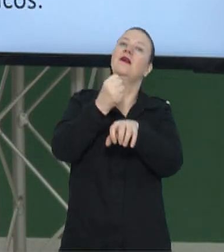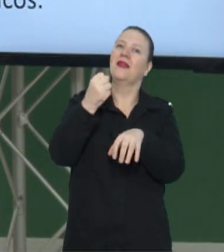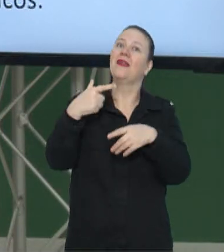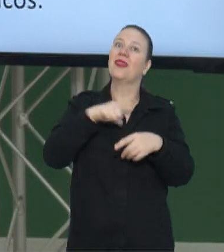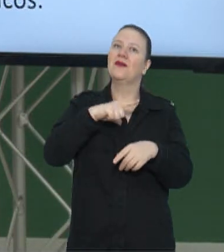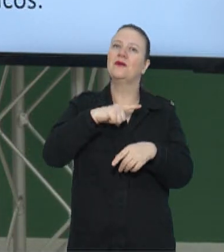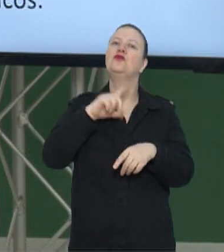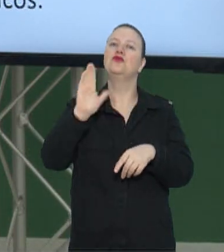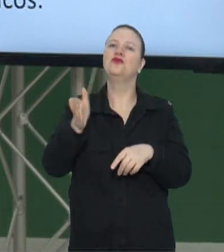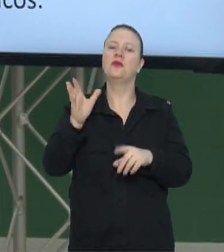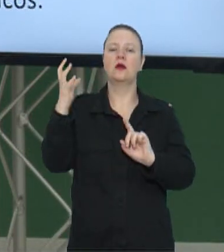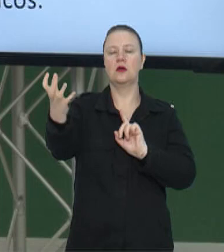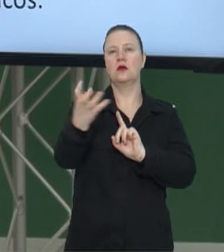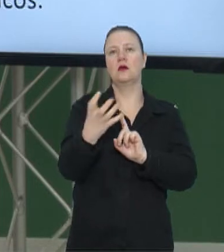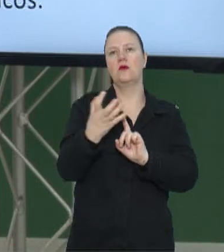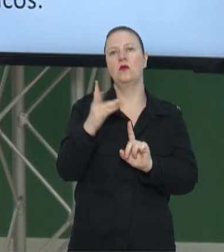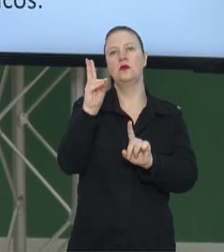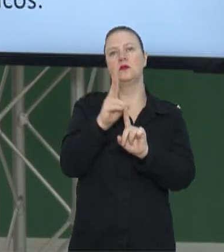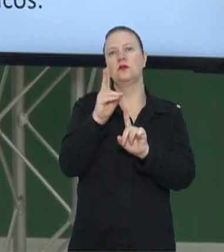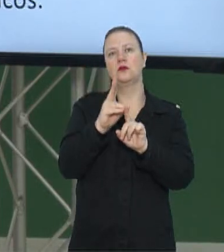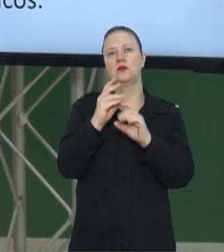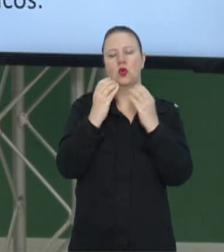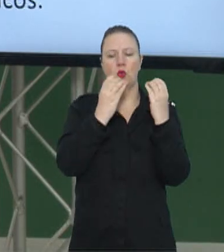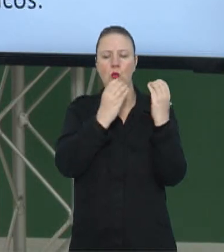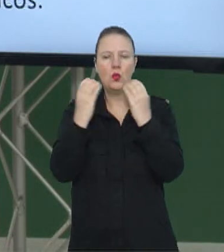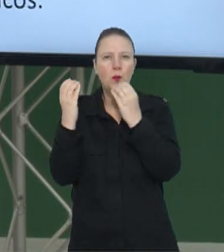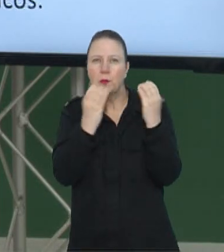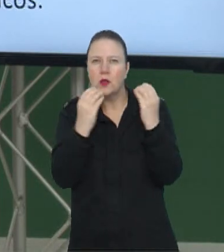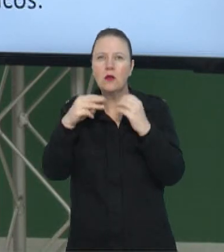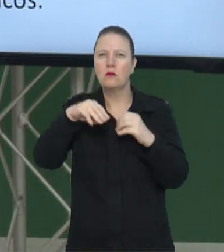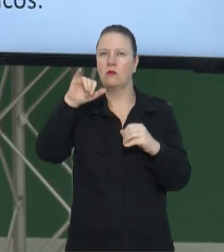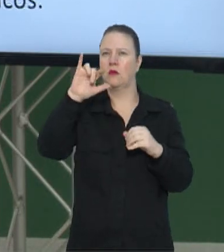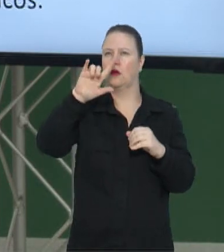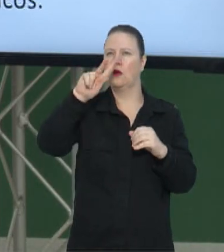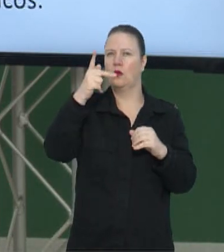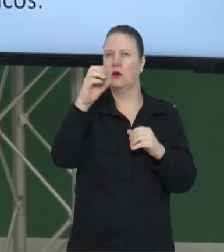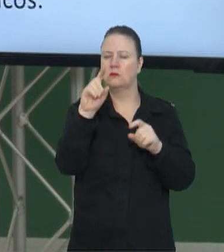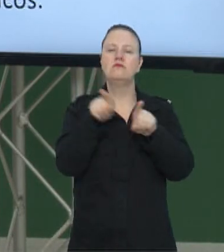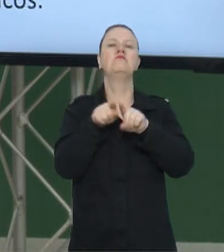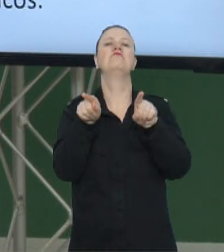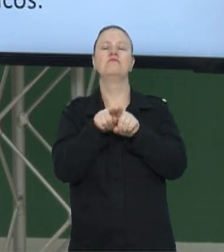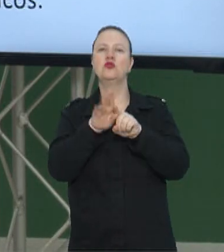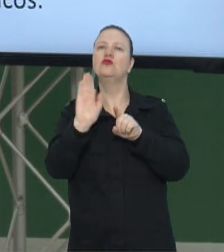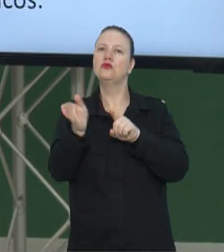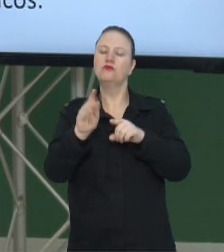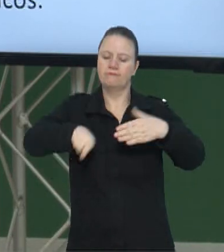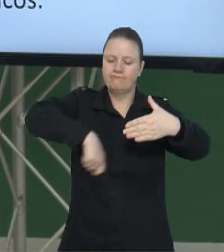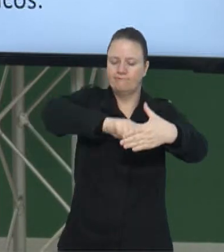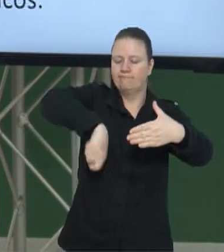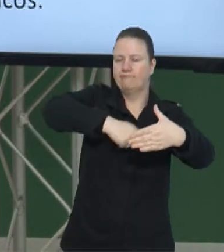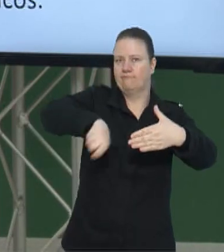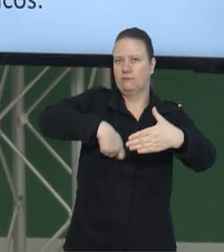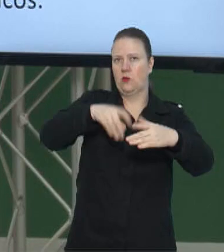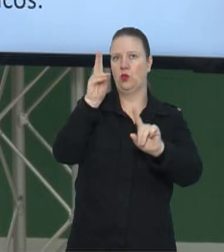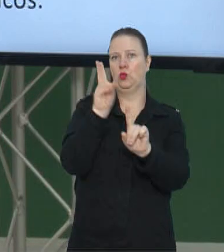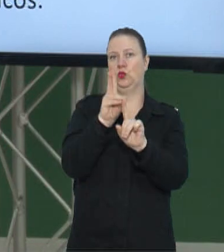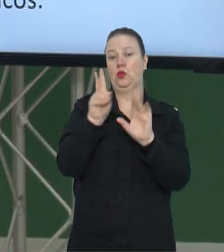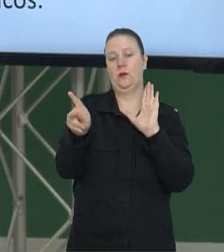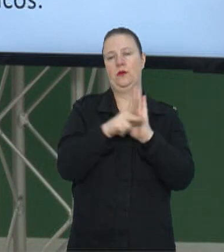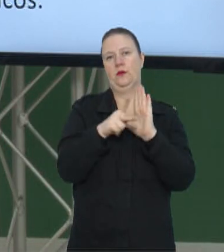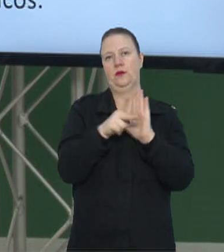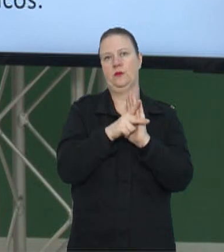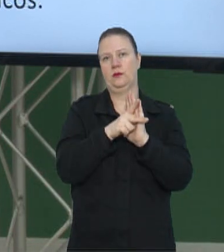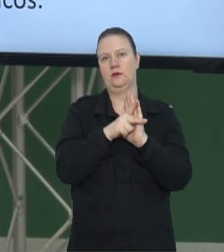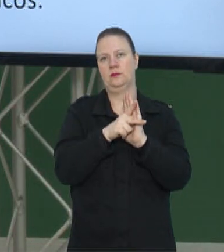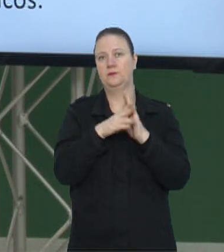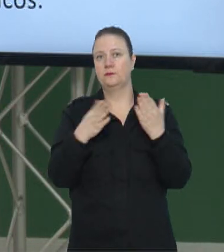a presença da mandioca e também do milho, e aí é em todas as partes do Brasil. E a última ali, a cultura brasileira não